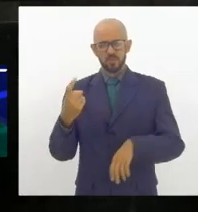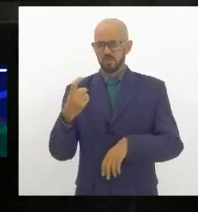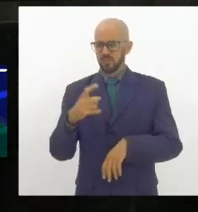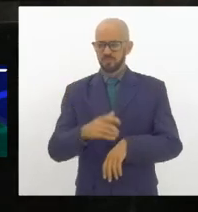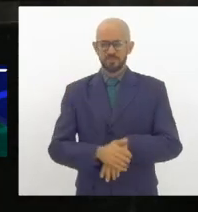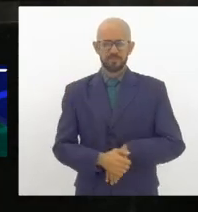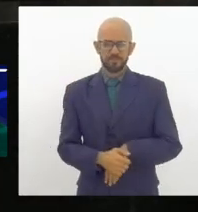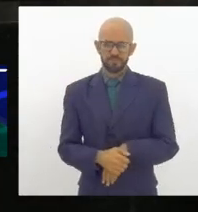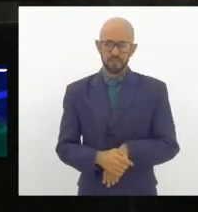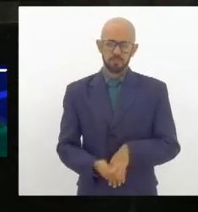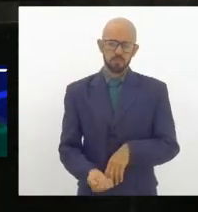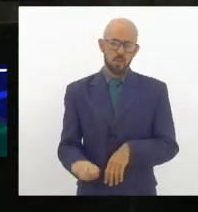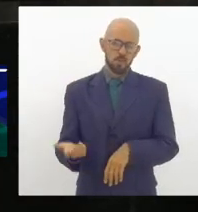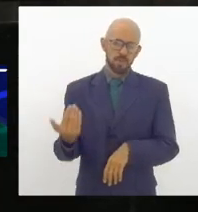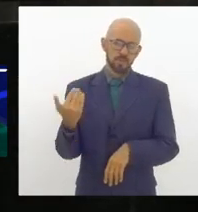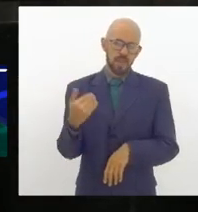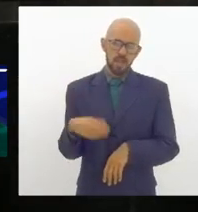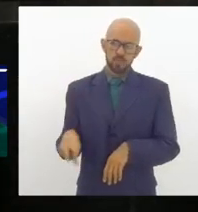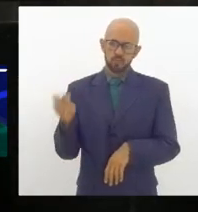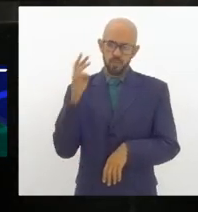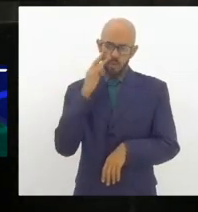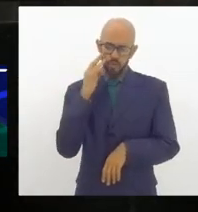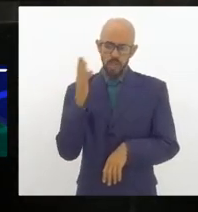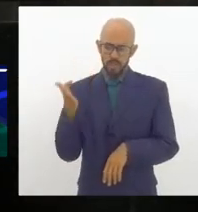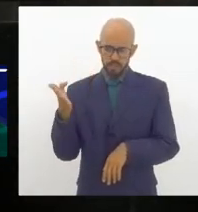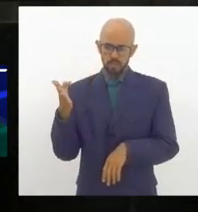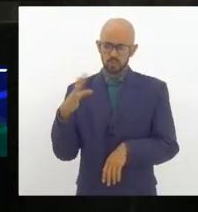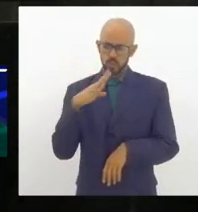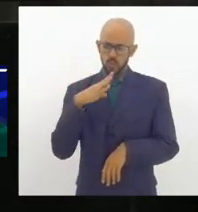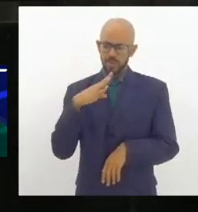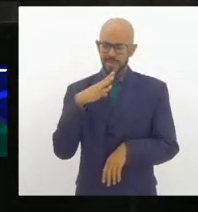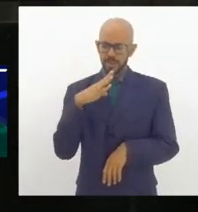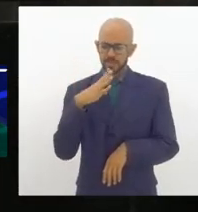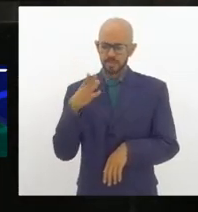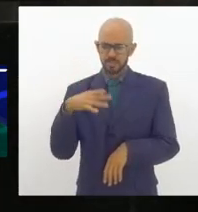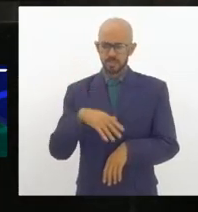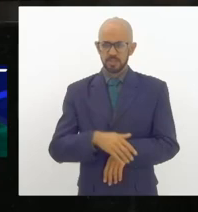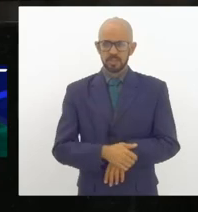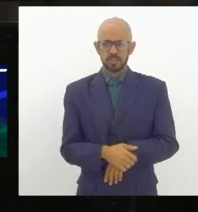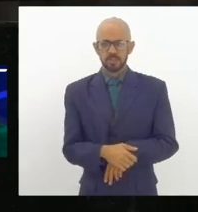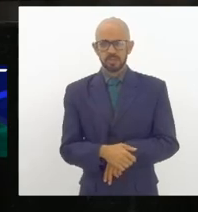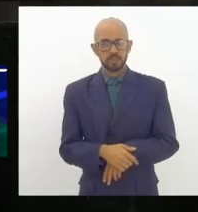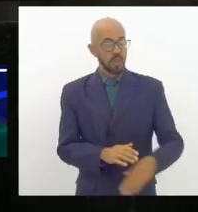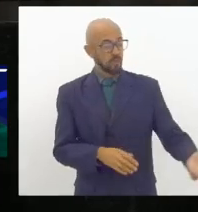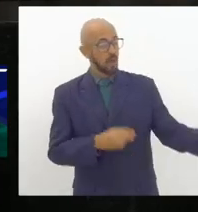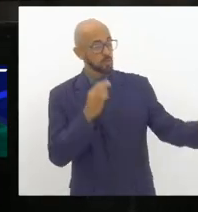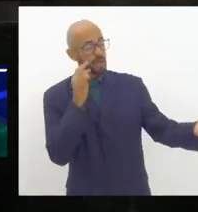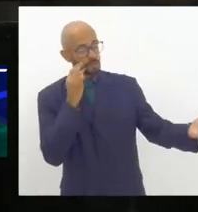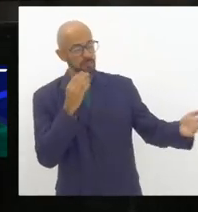do dia Deputado waldeck é uma área que o Senhor conhece bem examinava